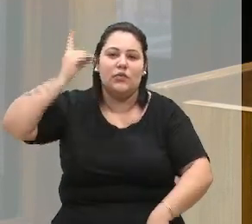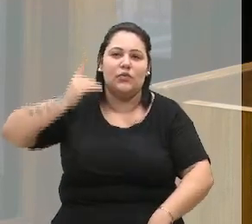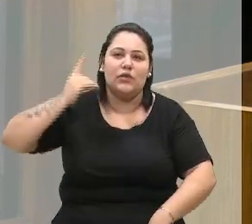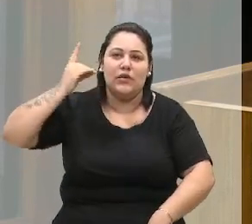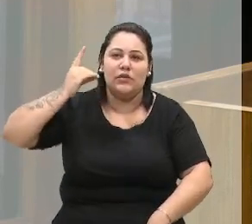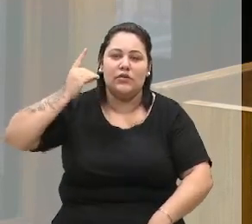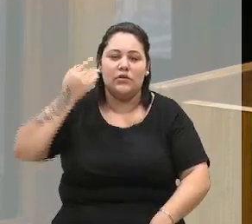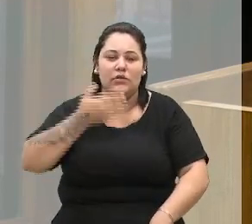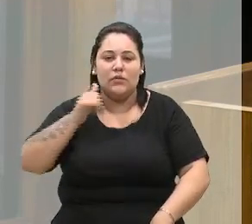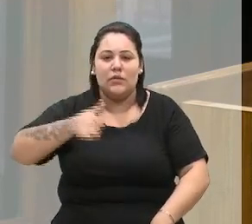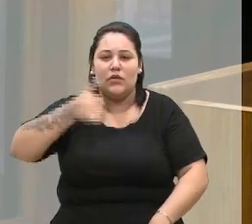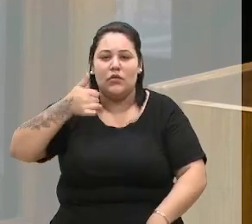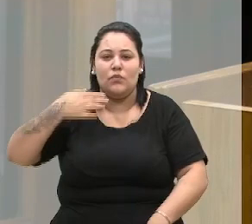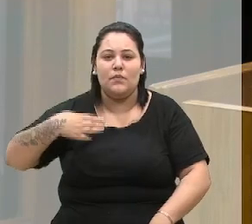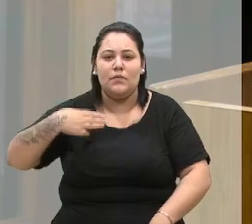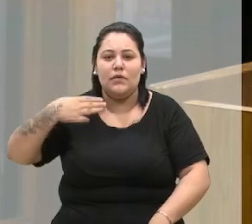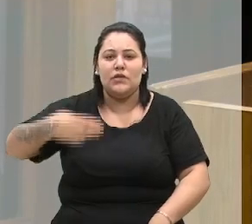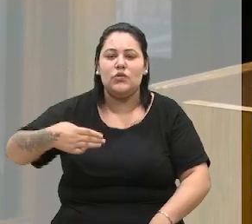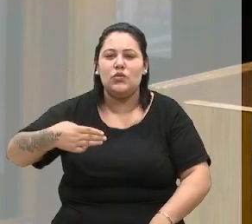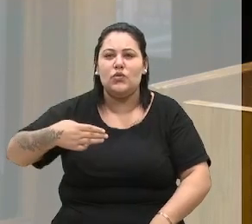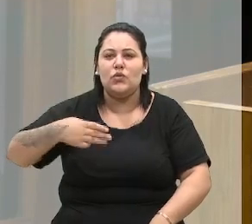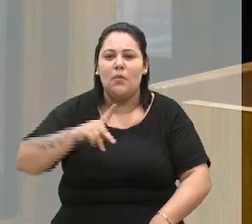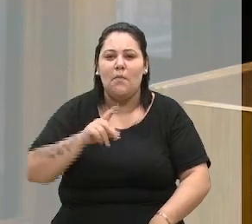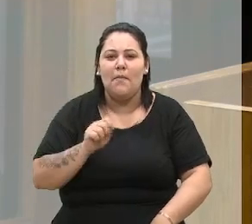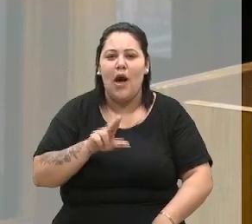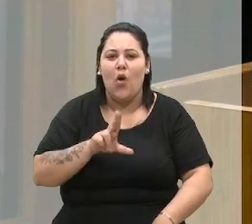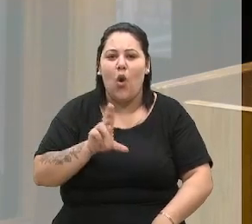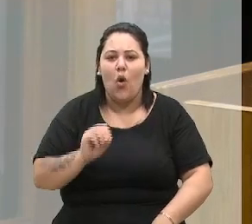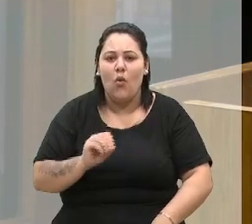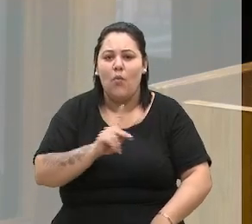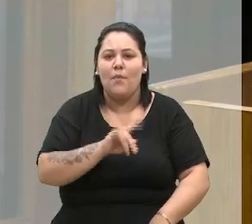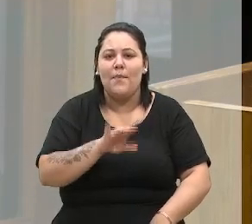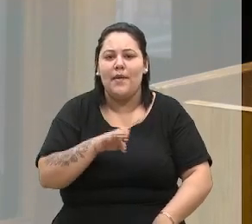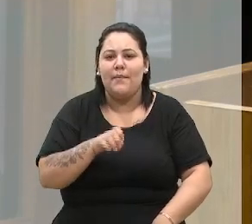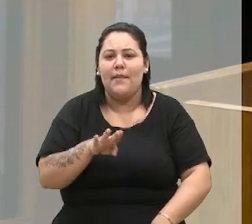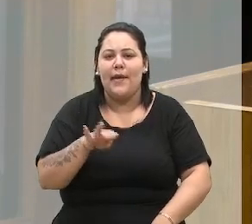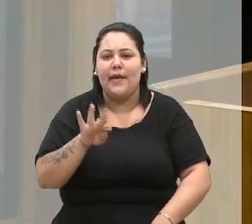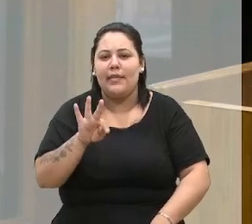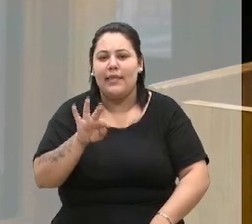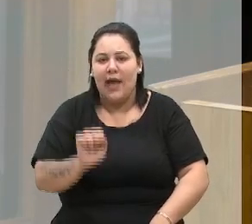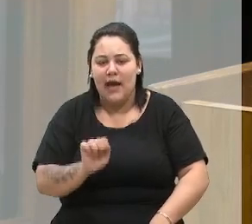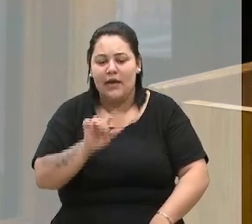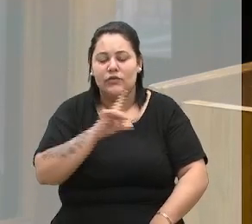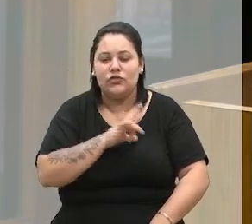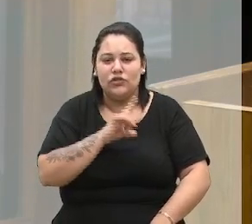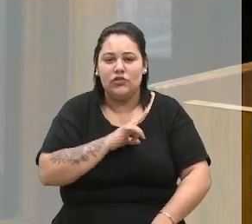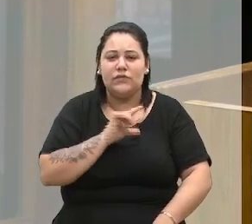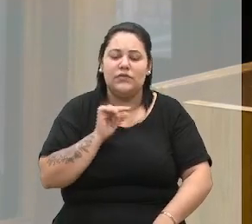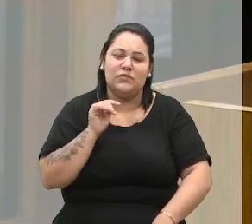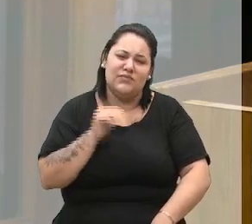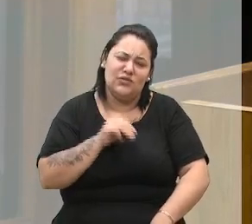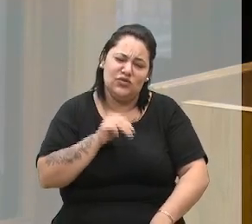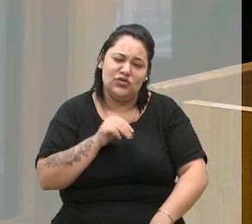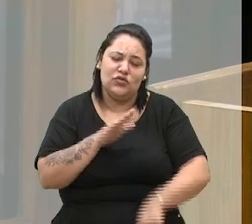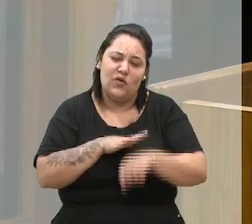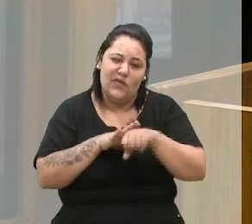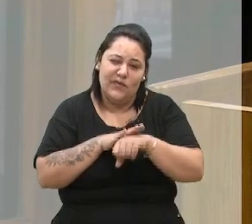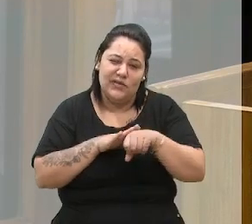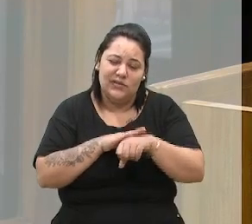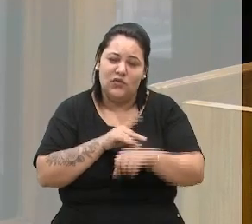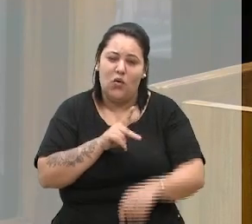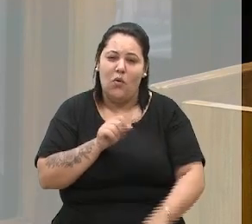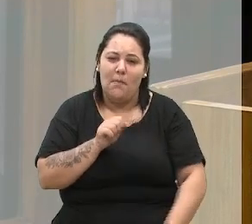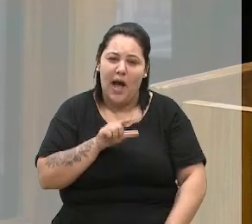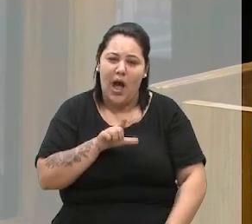dizendo, conversei com o ministro Paulo Pimenta, tive uns minutos conversando com o Paulo Pimenta para que